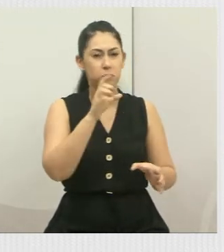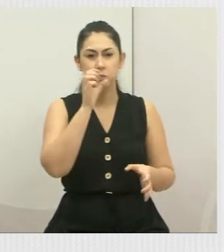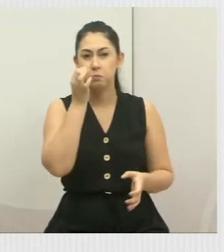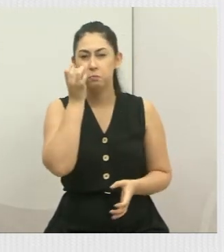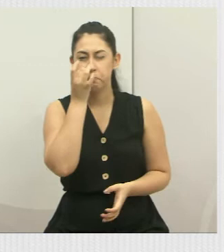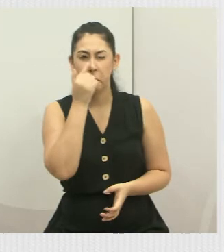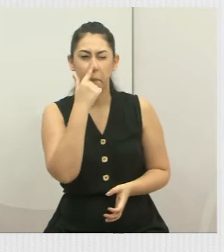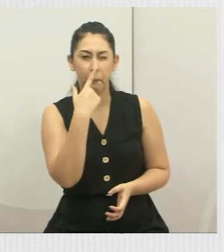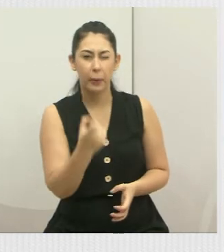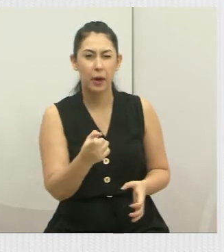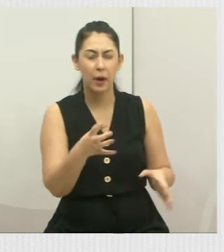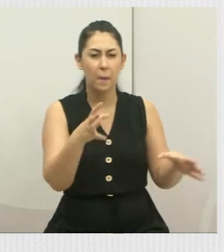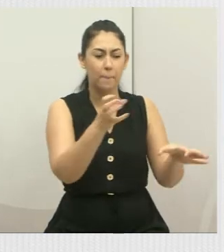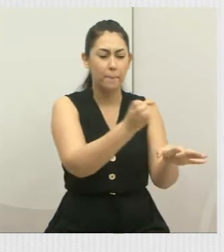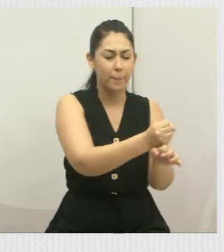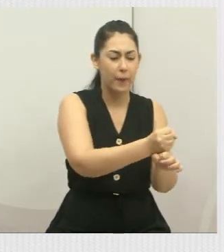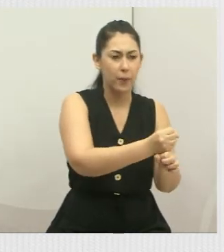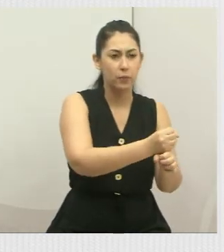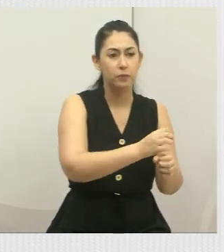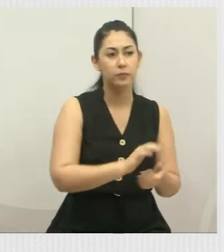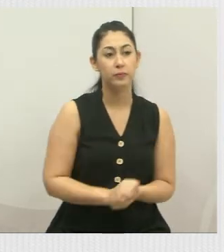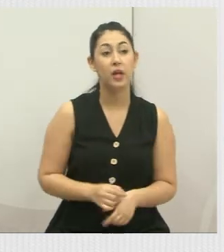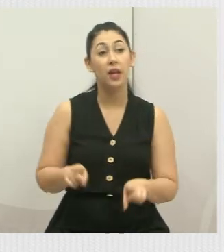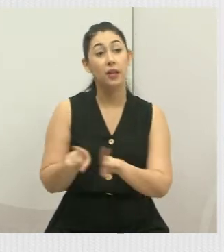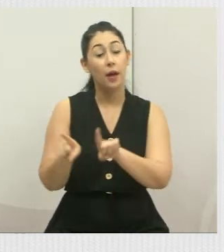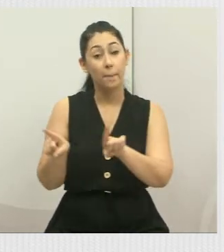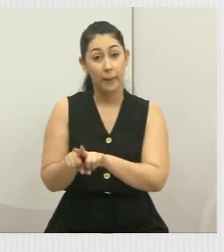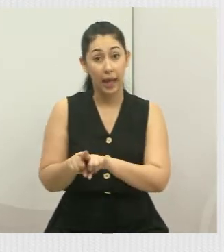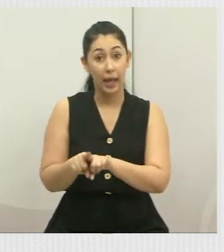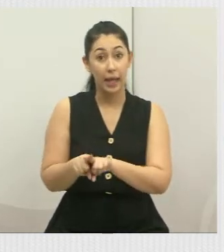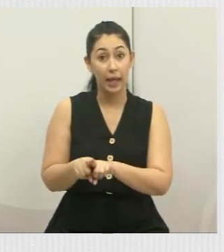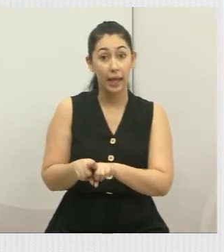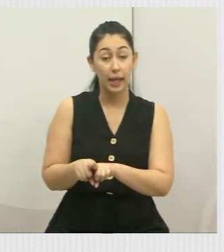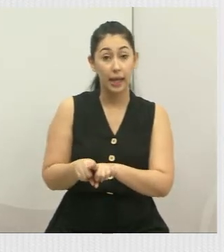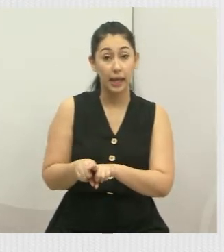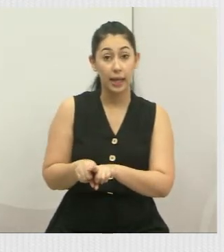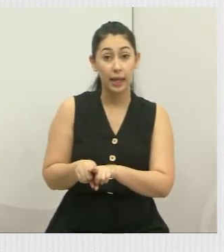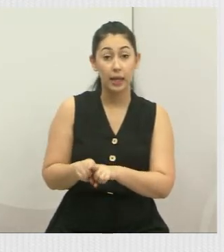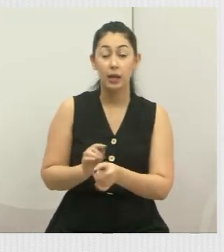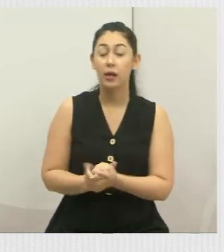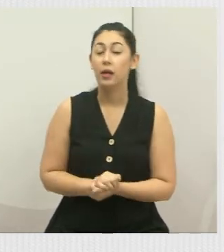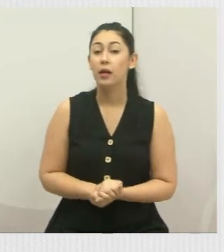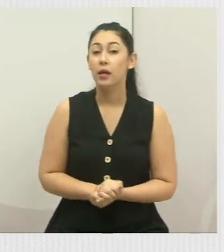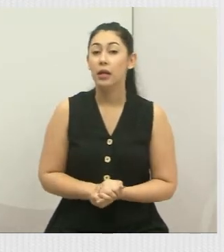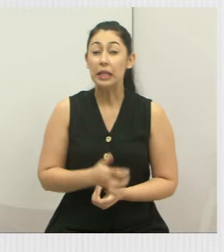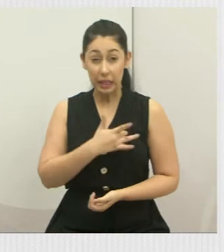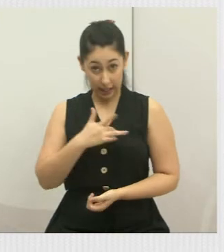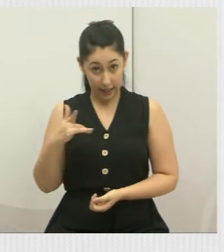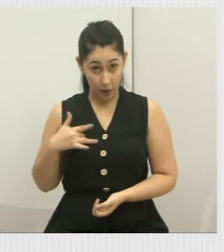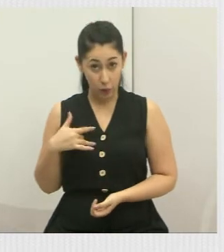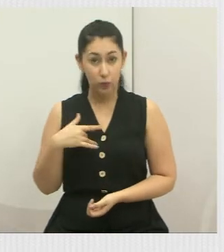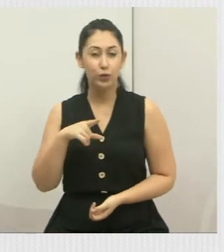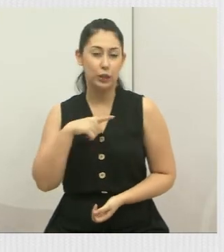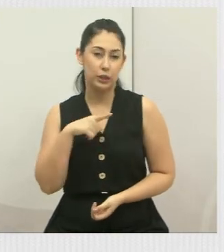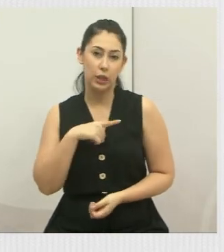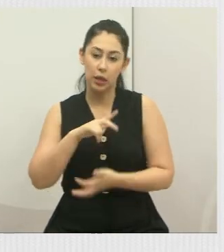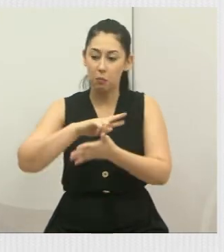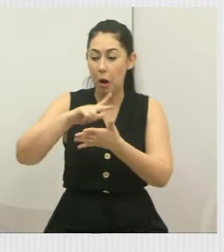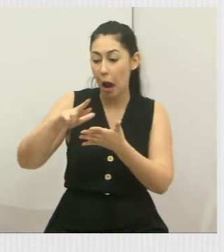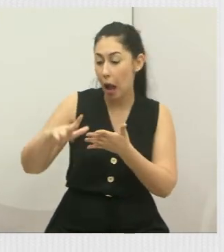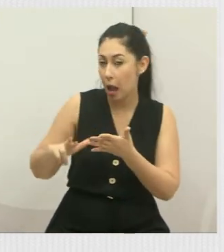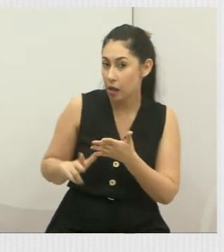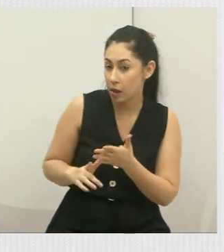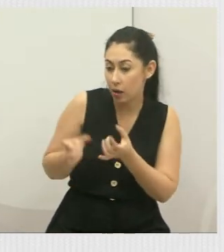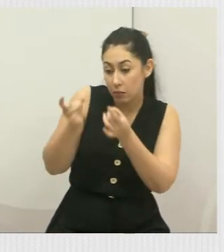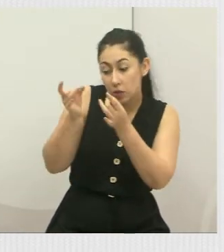Como você avalia a coleta dos resíduos de saúde? Essa pergunta é um pouquinho mais específica para aqueles que têm acesso a isso, que têm